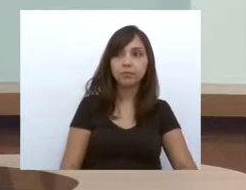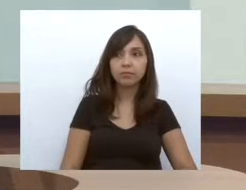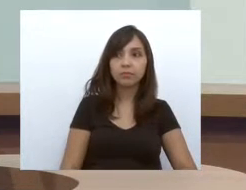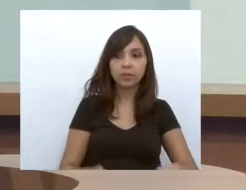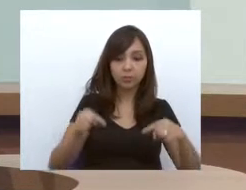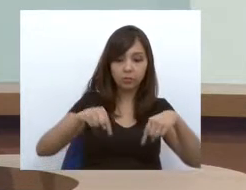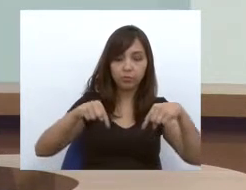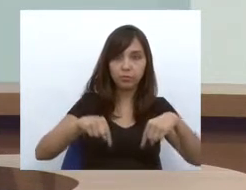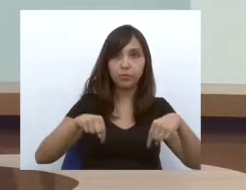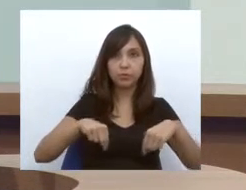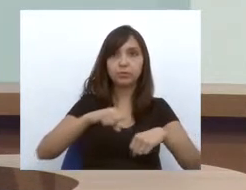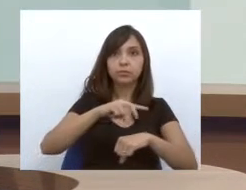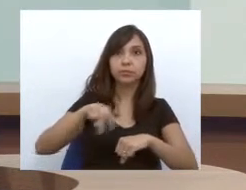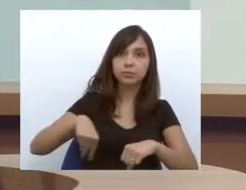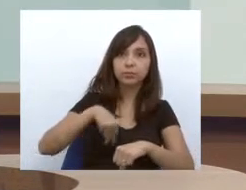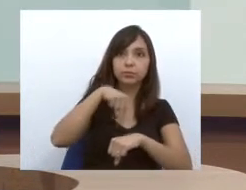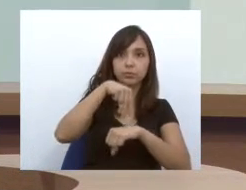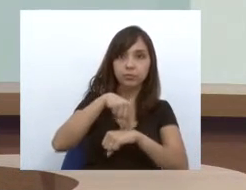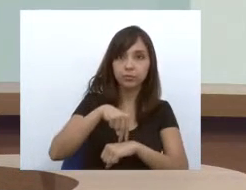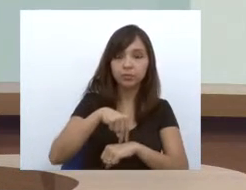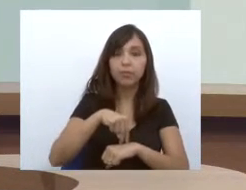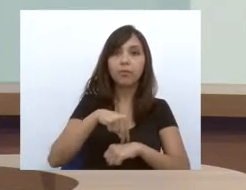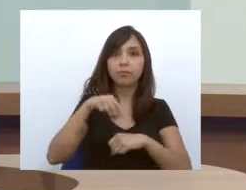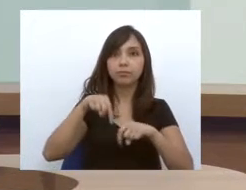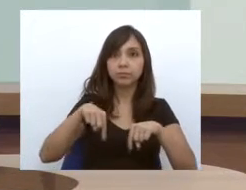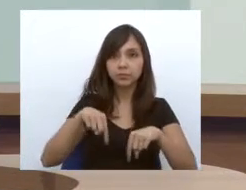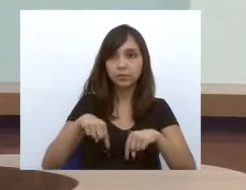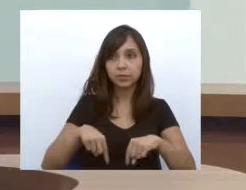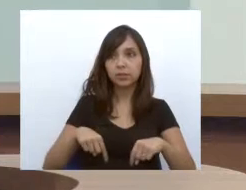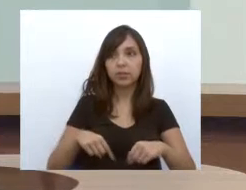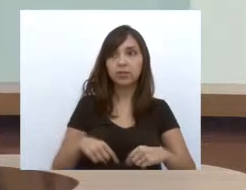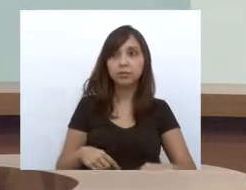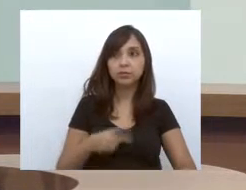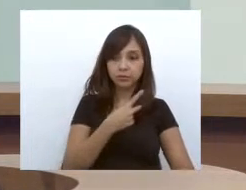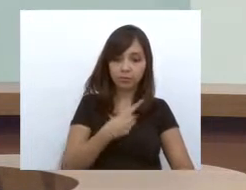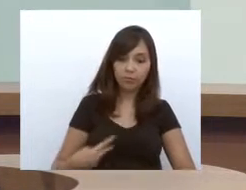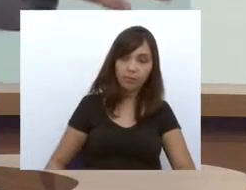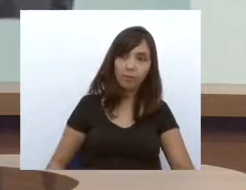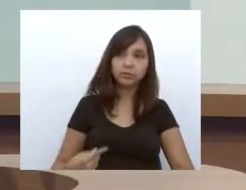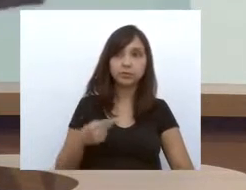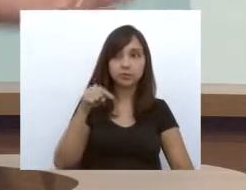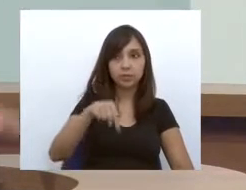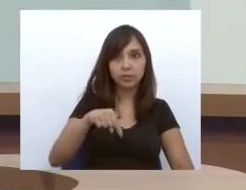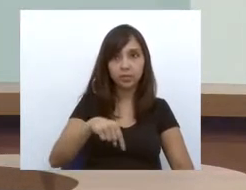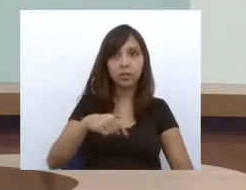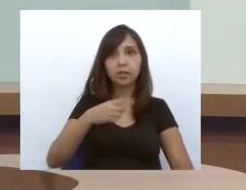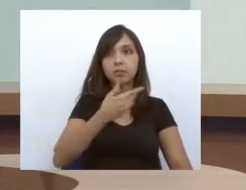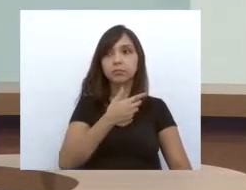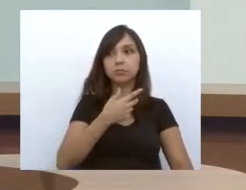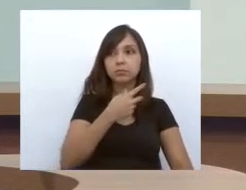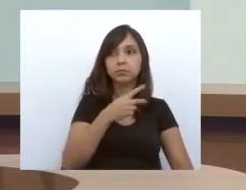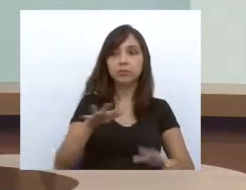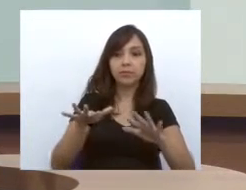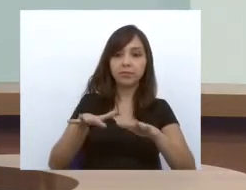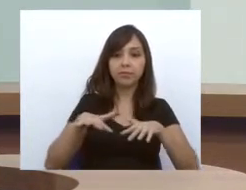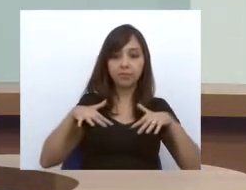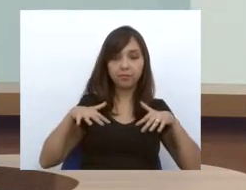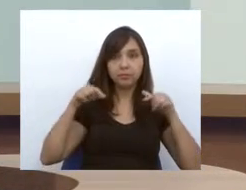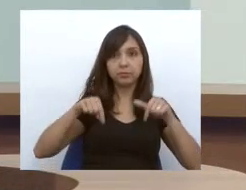nesta tribuna, abrindo um precedente, e aí não foi o presidente, mas alguém que estava na presidência,